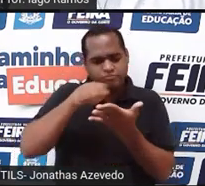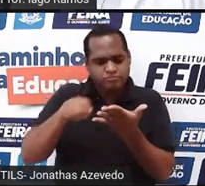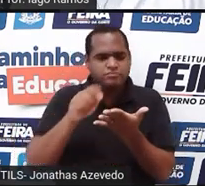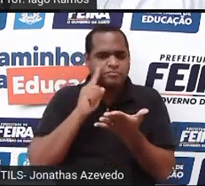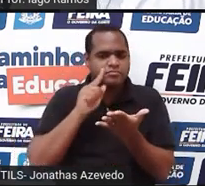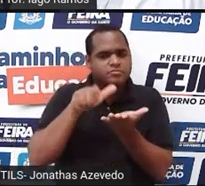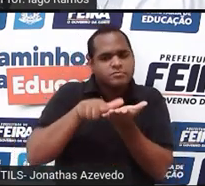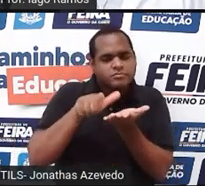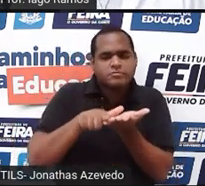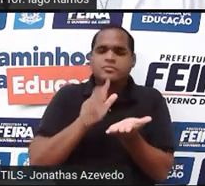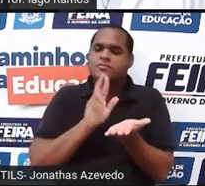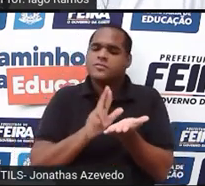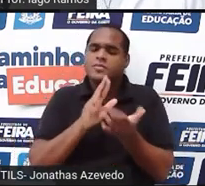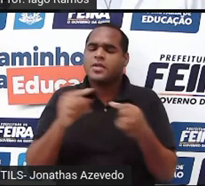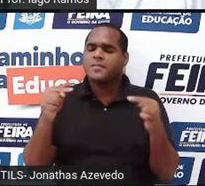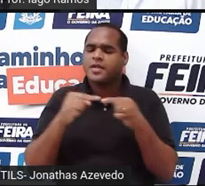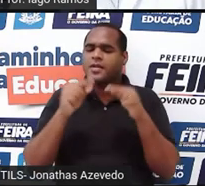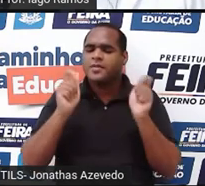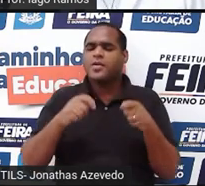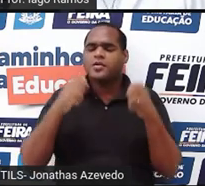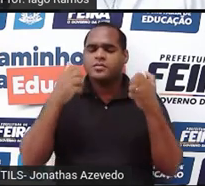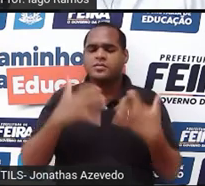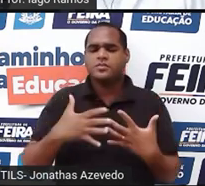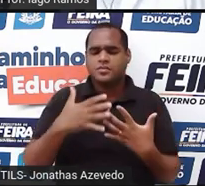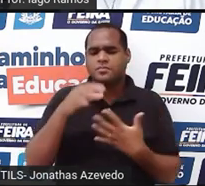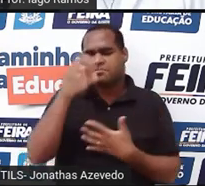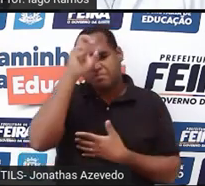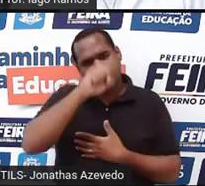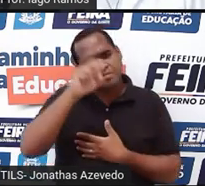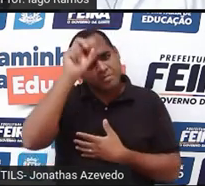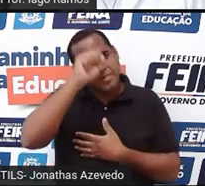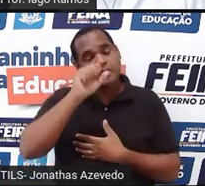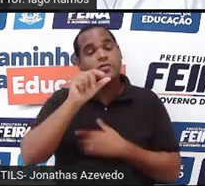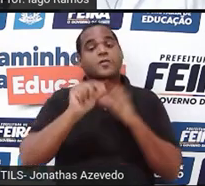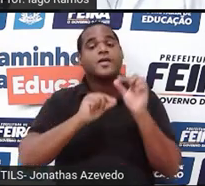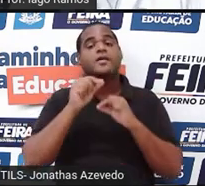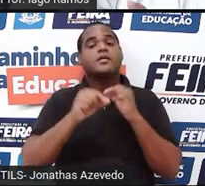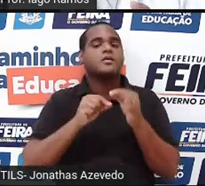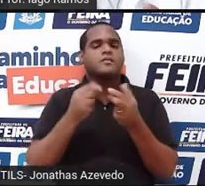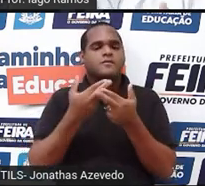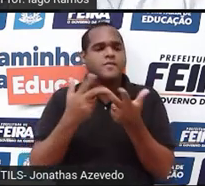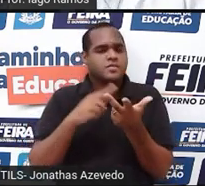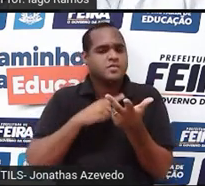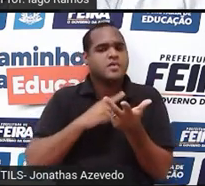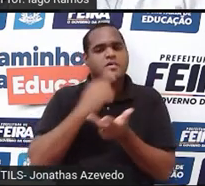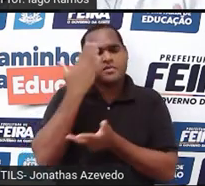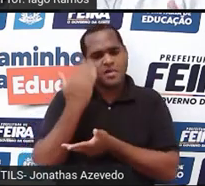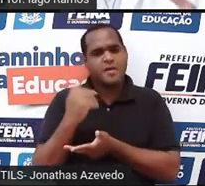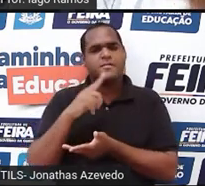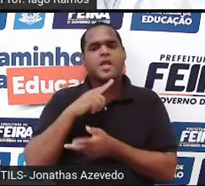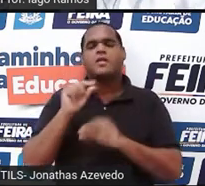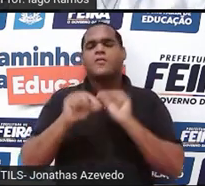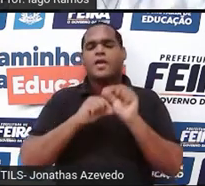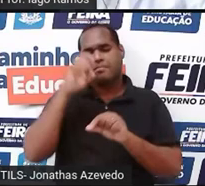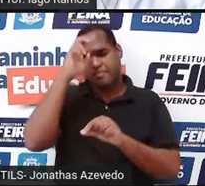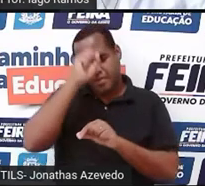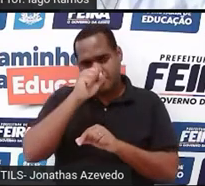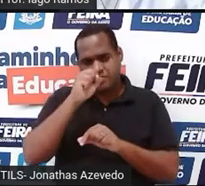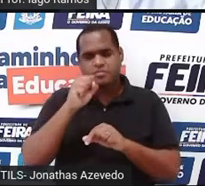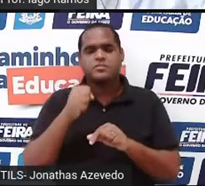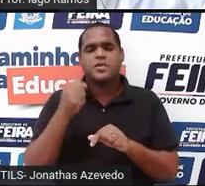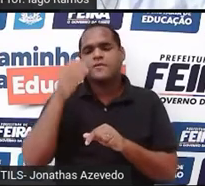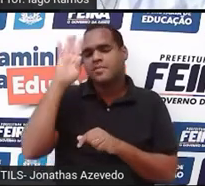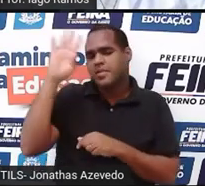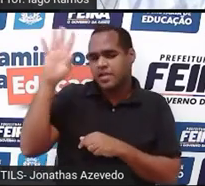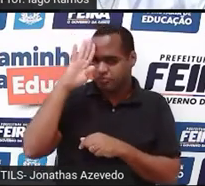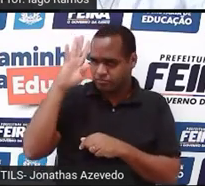caderno um pequeno comentário sobre o que você aprendeu que quando você faz isso você tá dizendo que você aprendeu Mas você